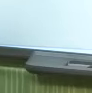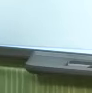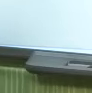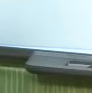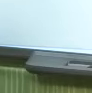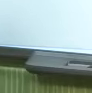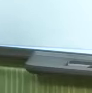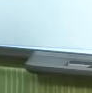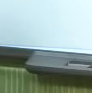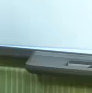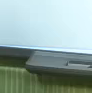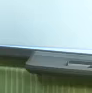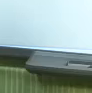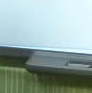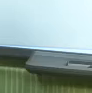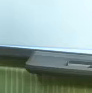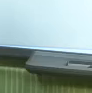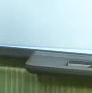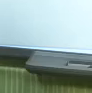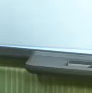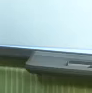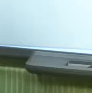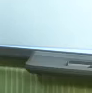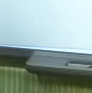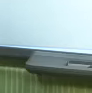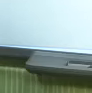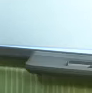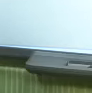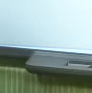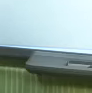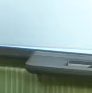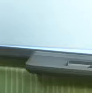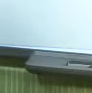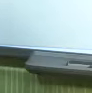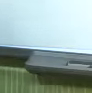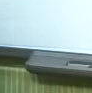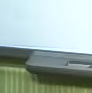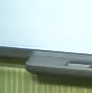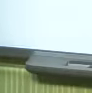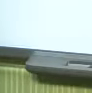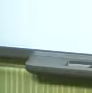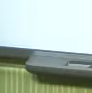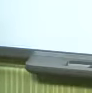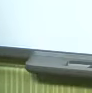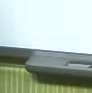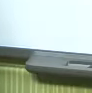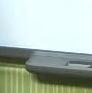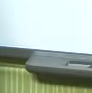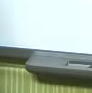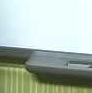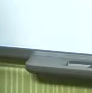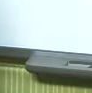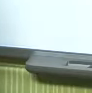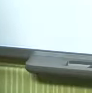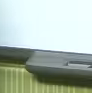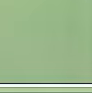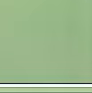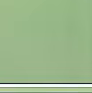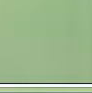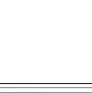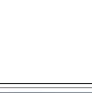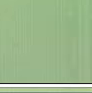partir disso aí que a ética latino-americana traz essa questão da exclusão e da alteridade. Vamos ver o que seria